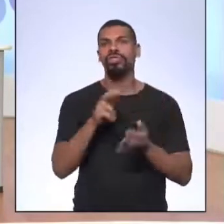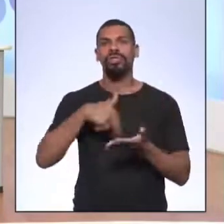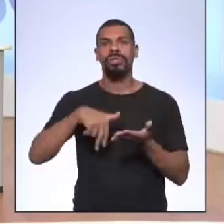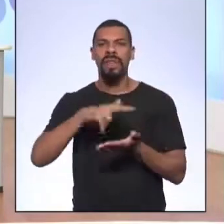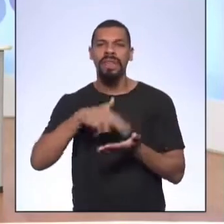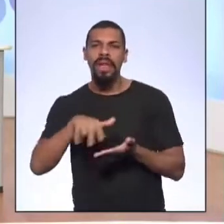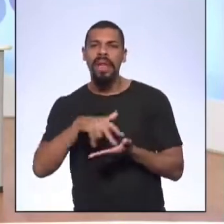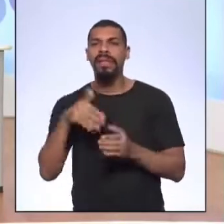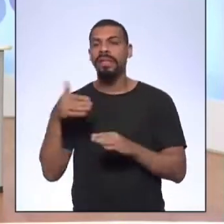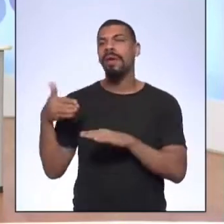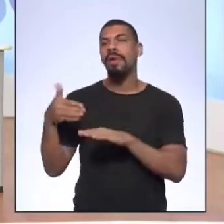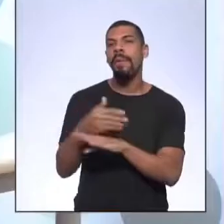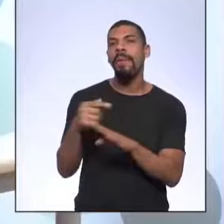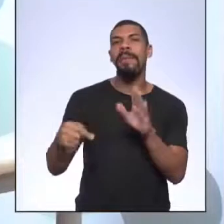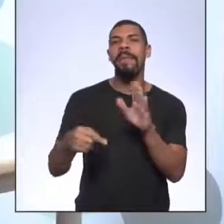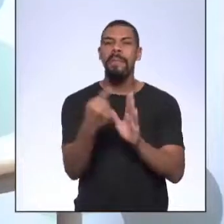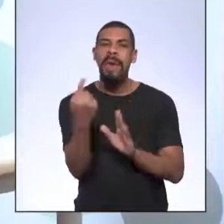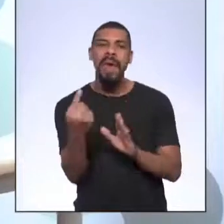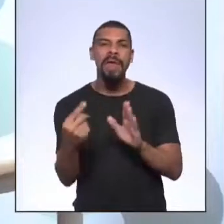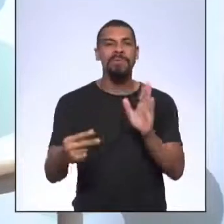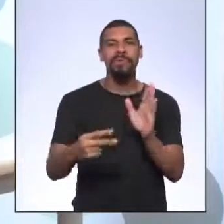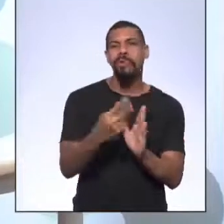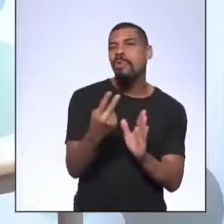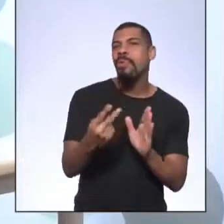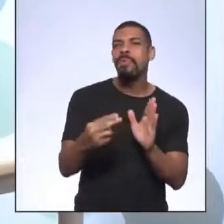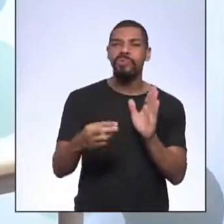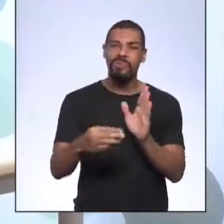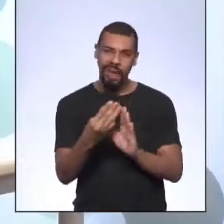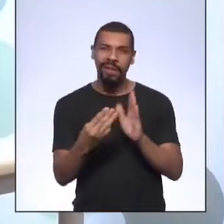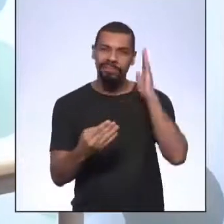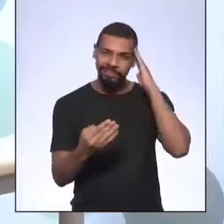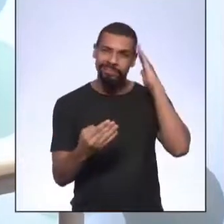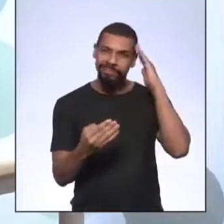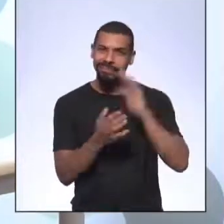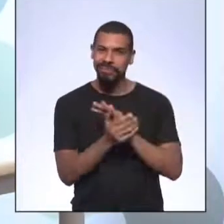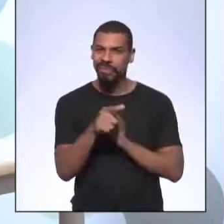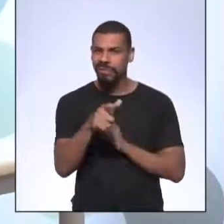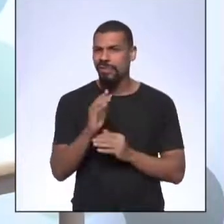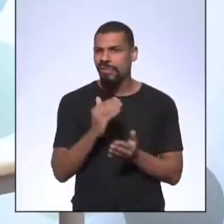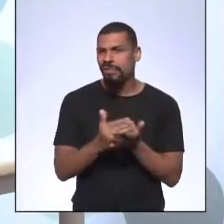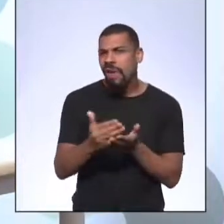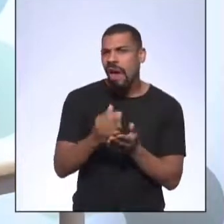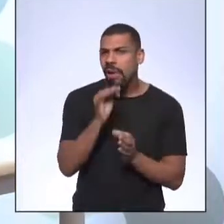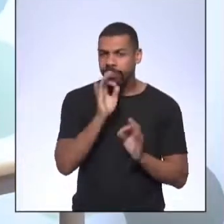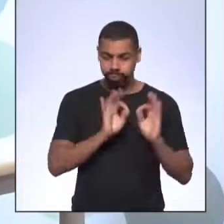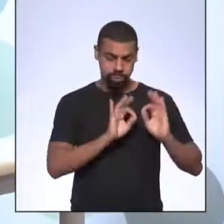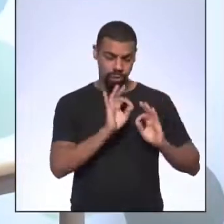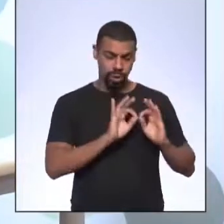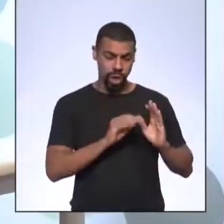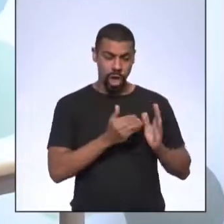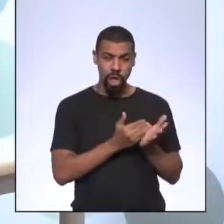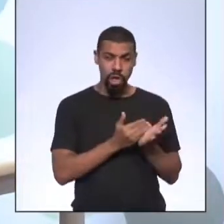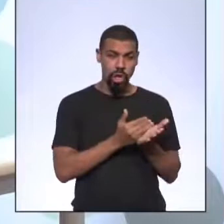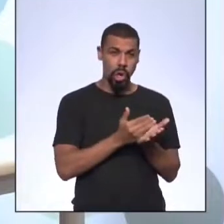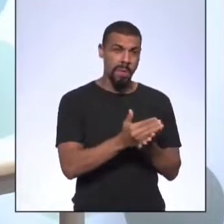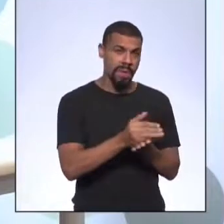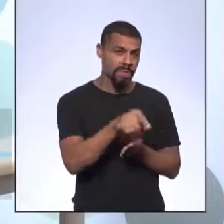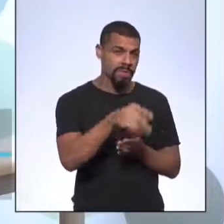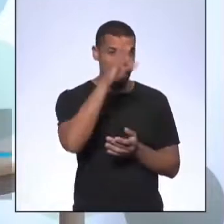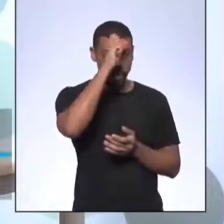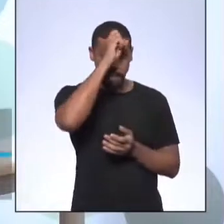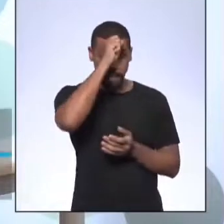danças quem vai entrar que horas vai sair é tudo isso se você já começa a se envolver desde cedo você já tá aprendendo